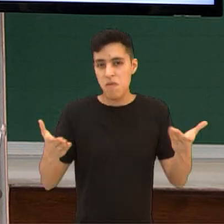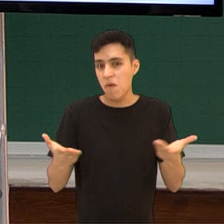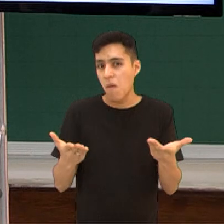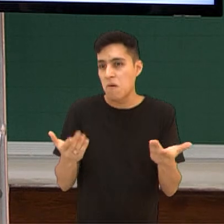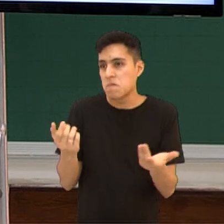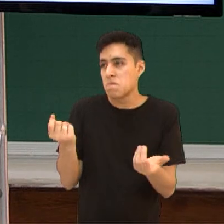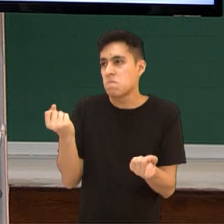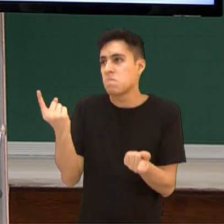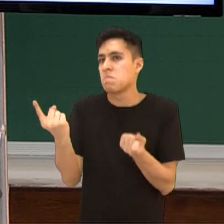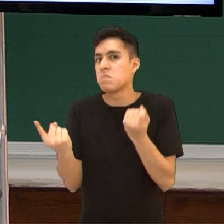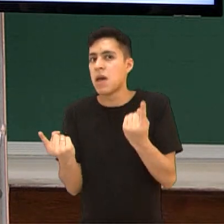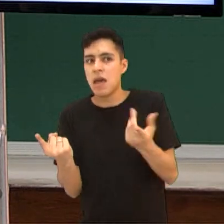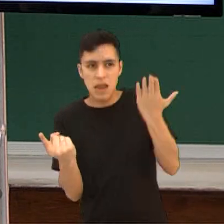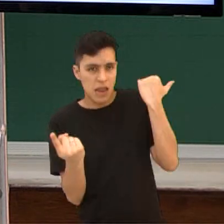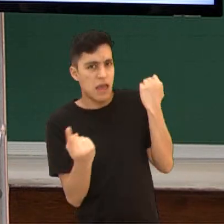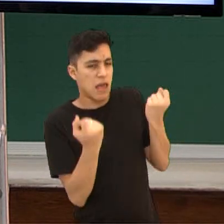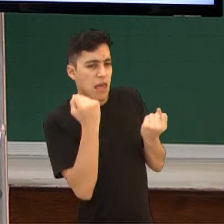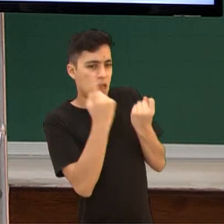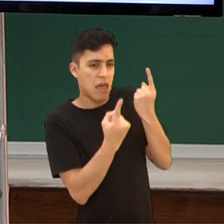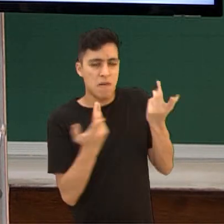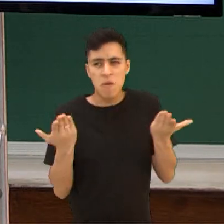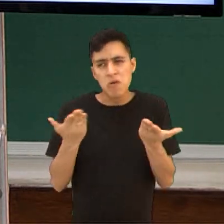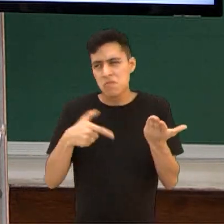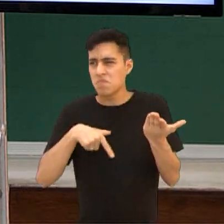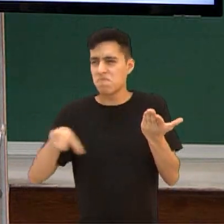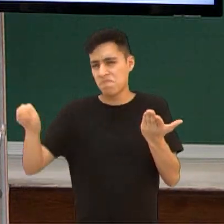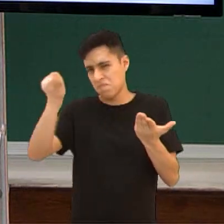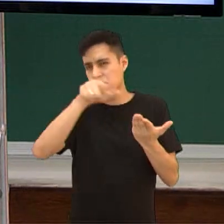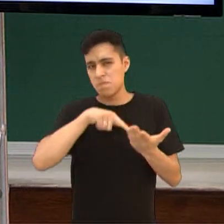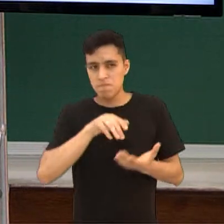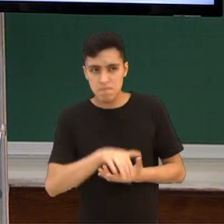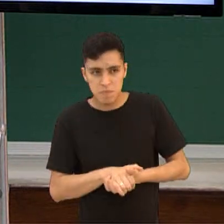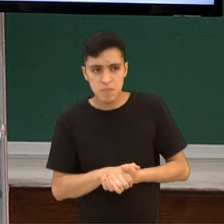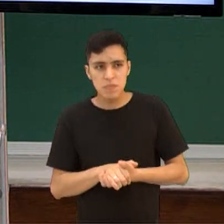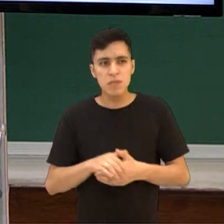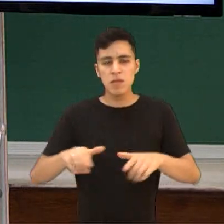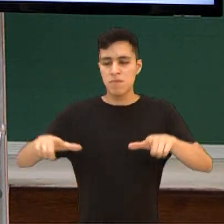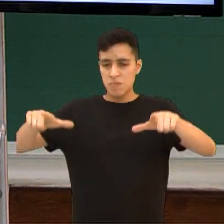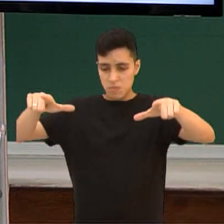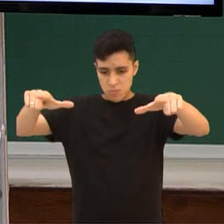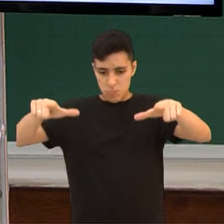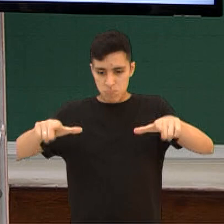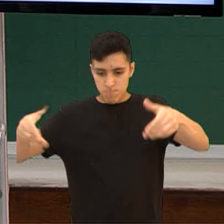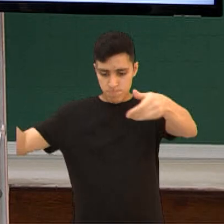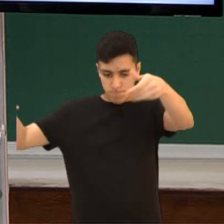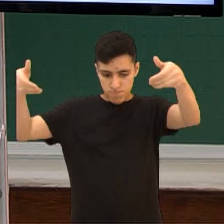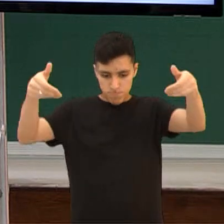foi raro, por aí vai, né? A gente tem o toca-disco, o mixer e os softwares, né,